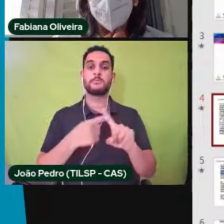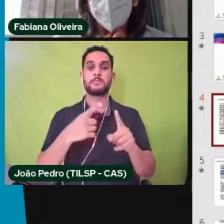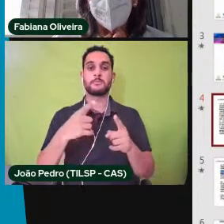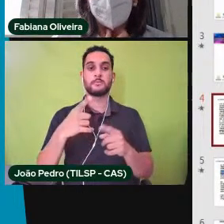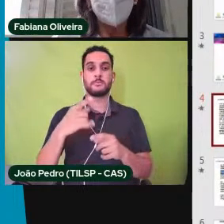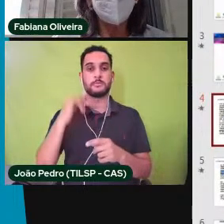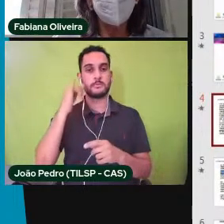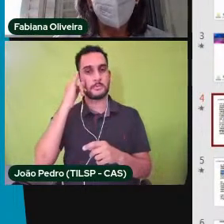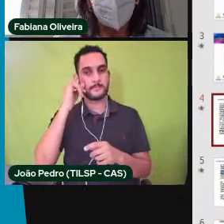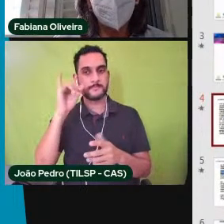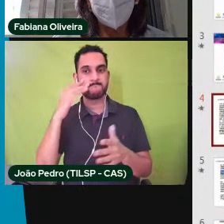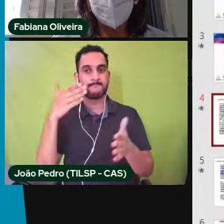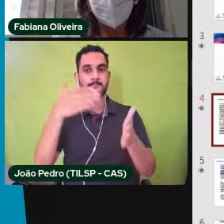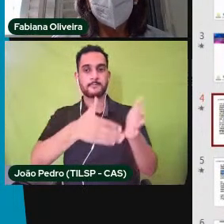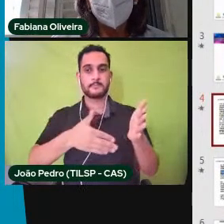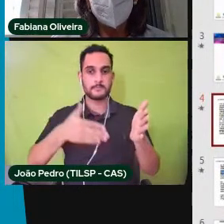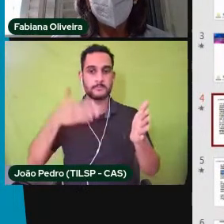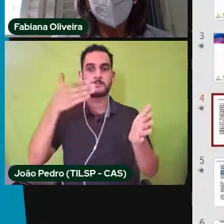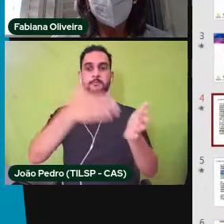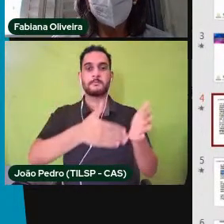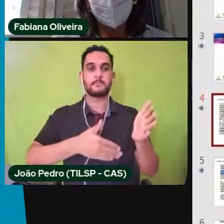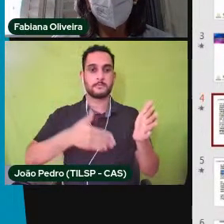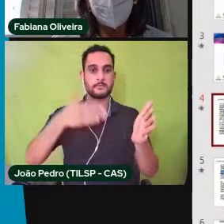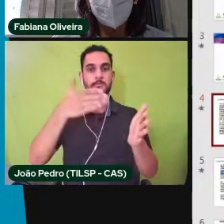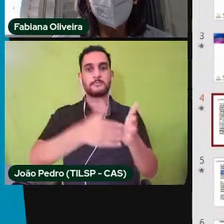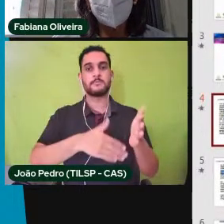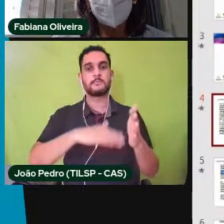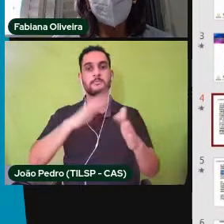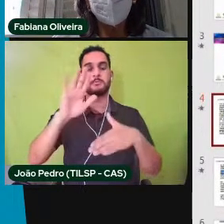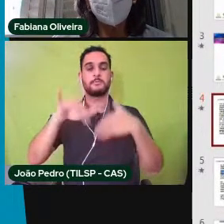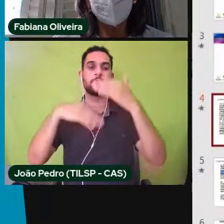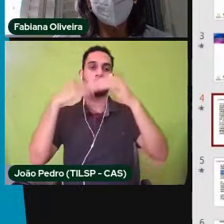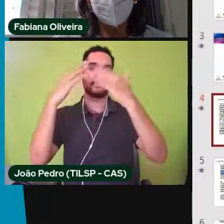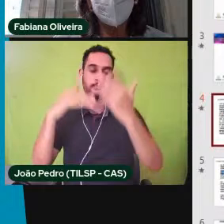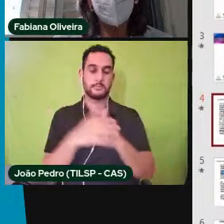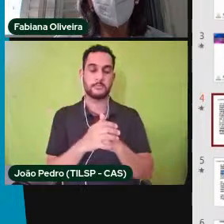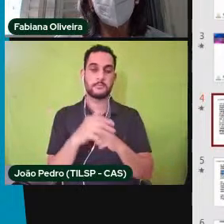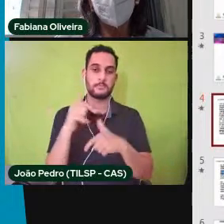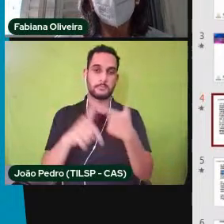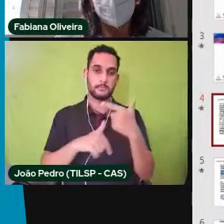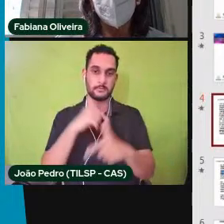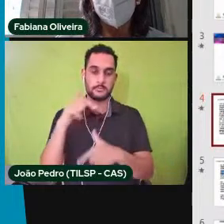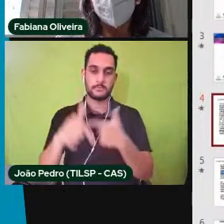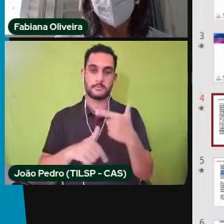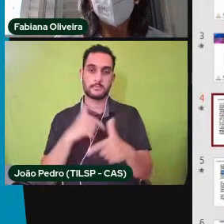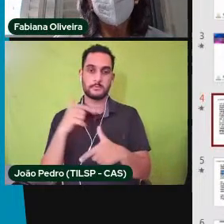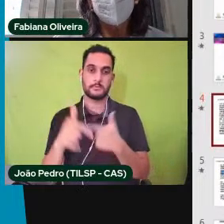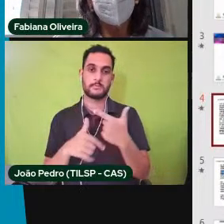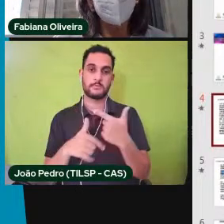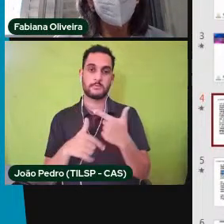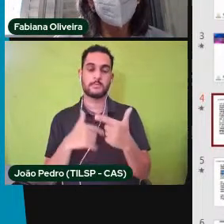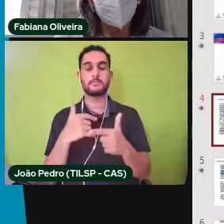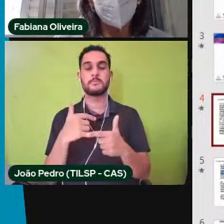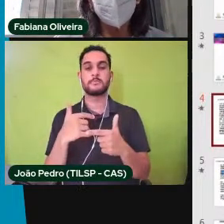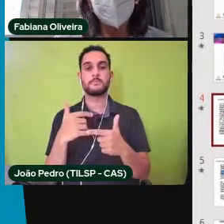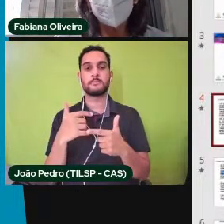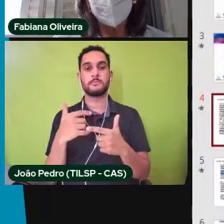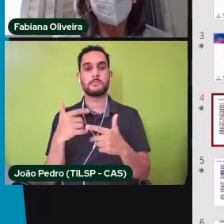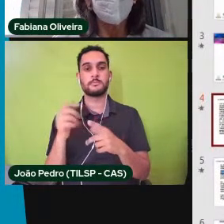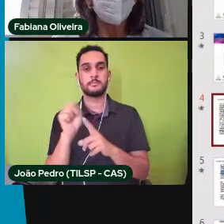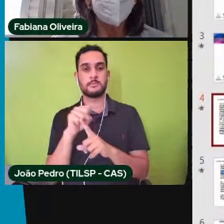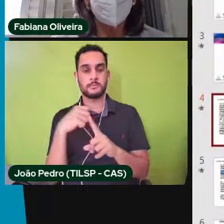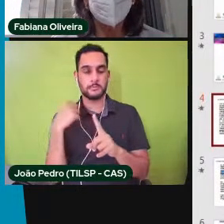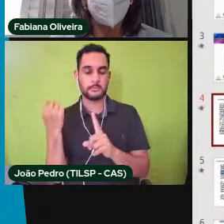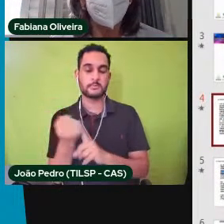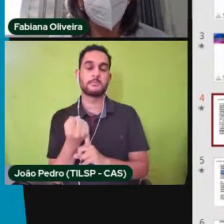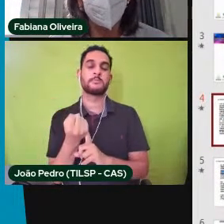barreiras que nos impedem de crescer e de agir da forma como a sociedade